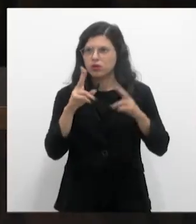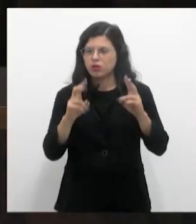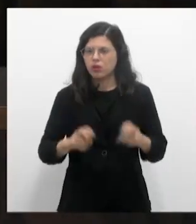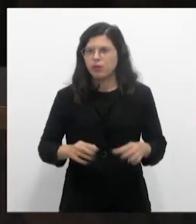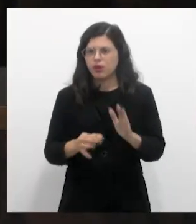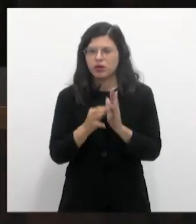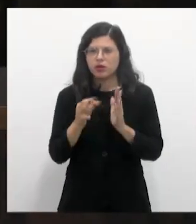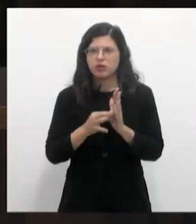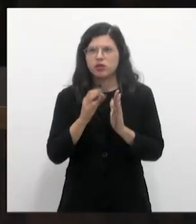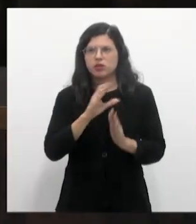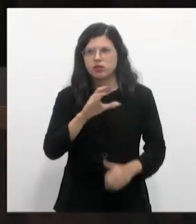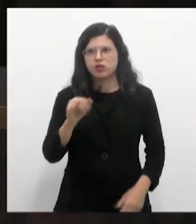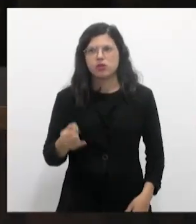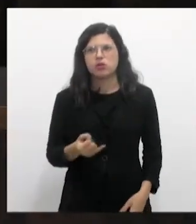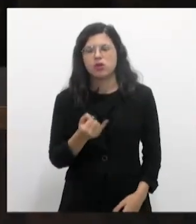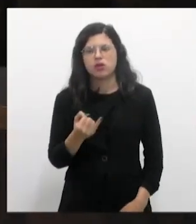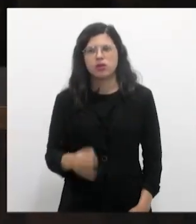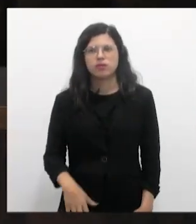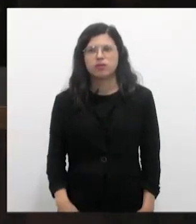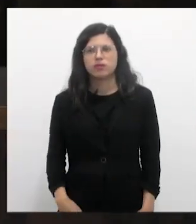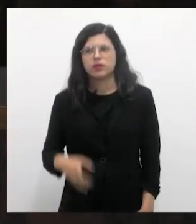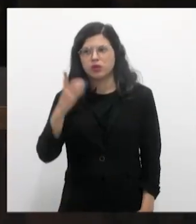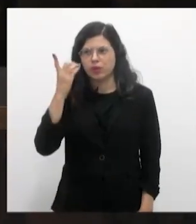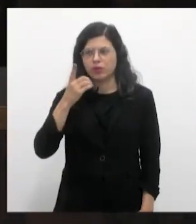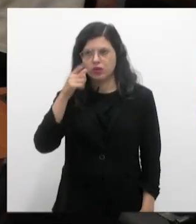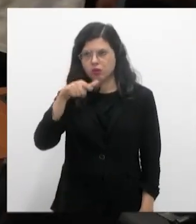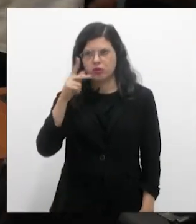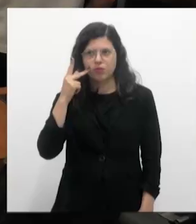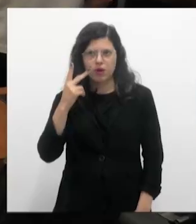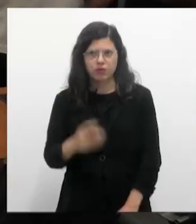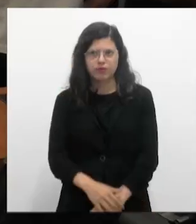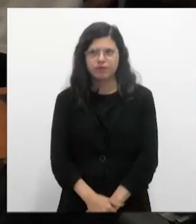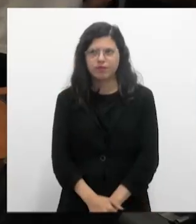parecer pela Comissão de Constituição e Justiça, deputado Luiz Paulo.